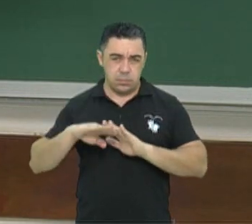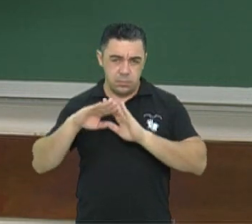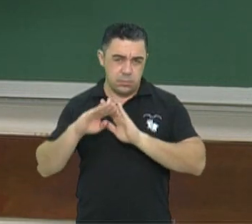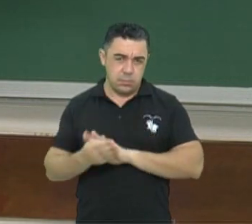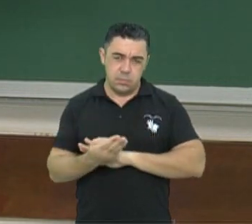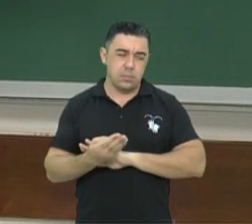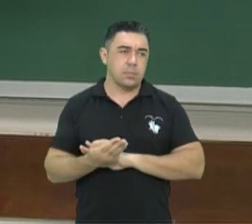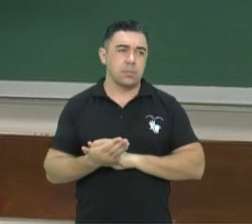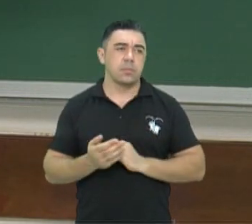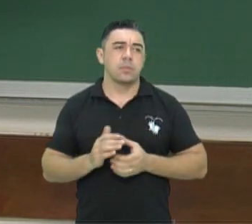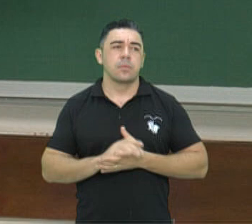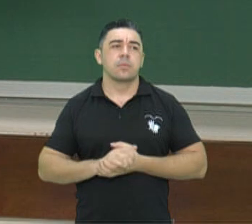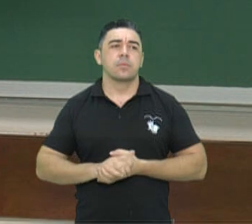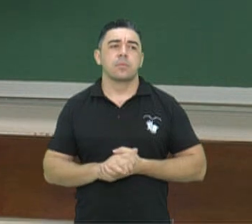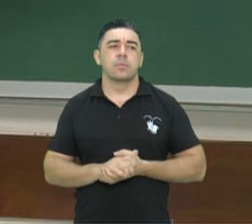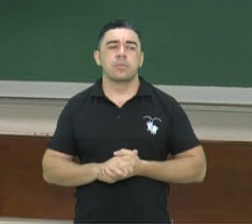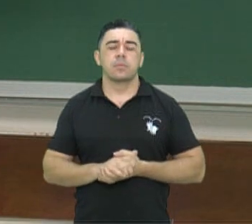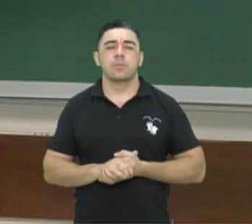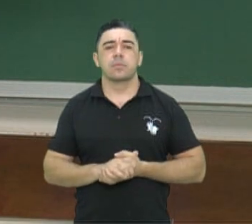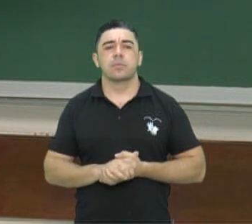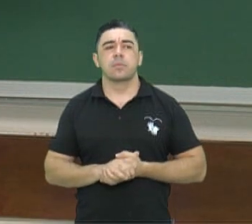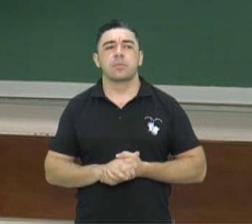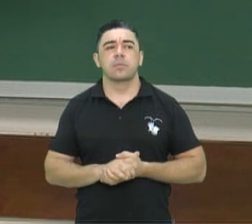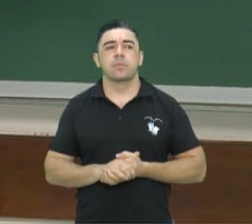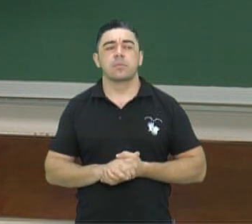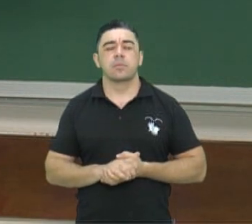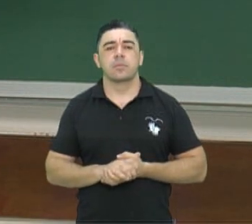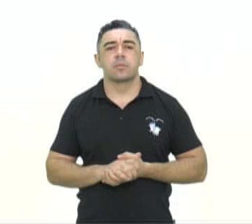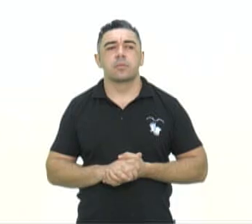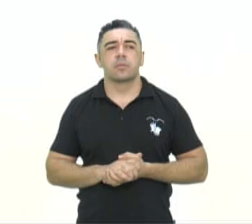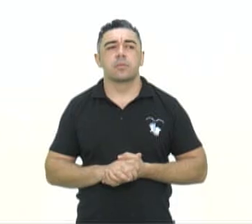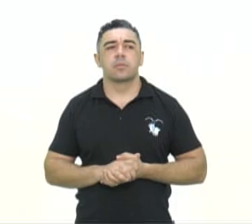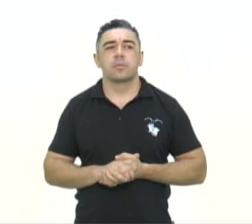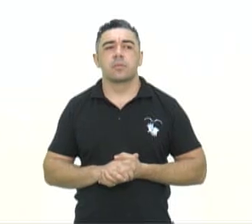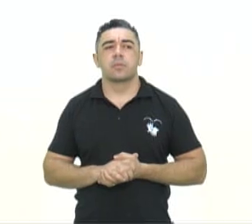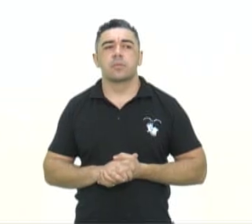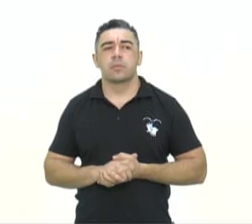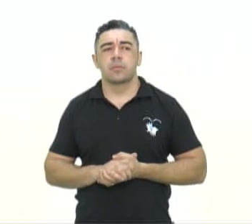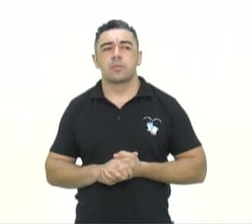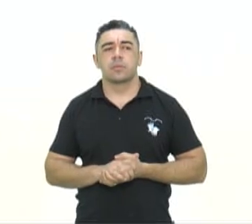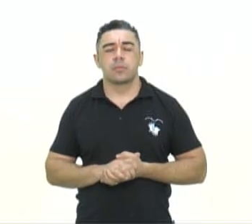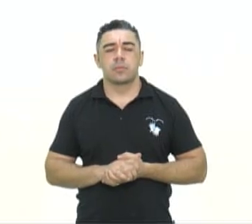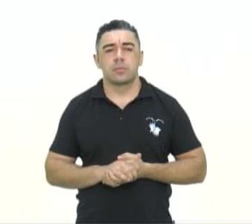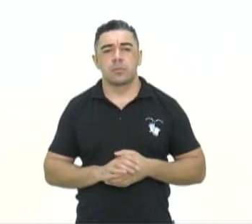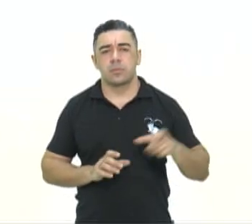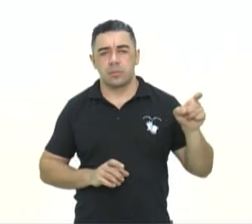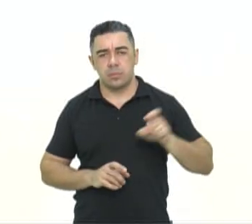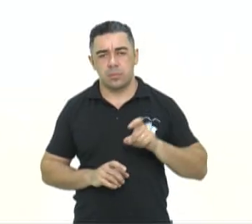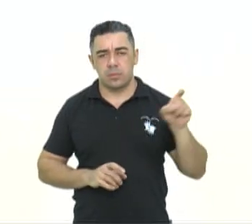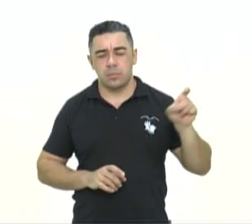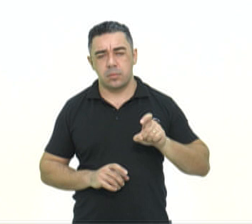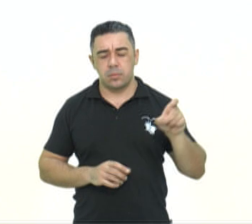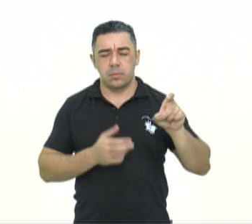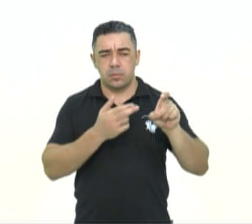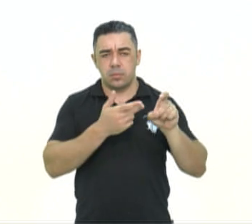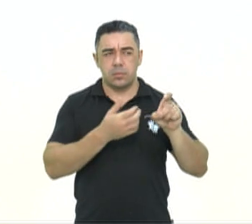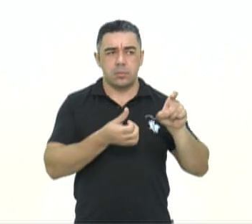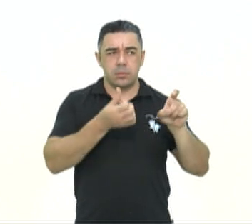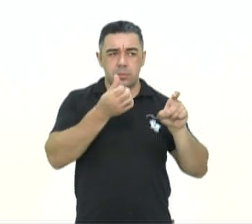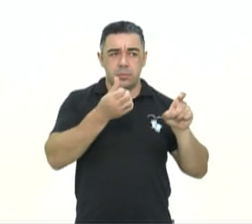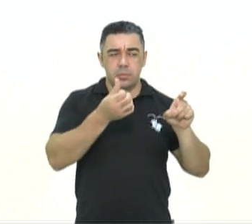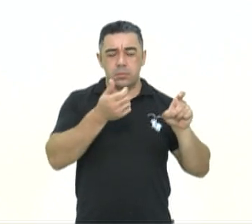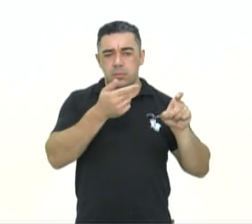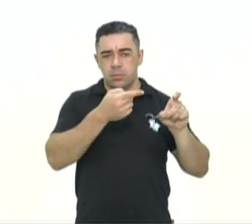bem acostumados a fazer, e eu vou ter quanto? Eu vou ter 2x